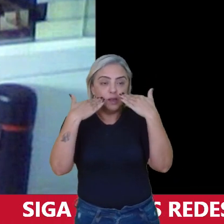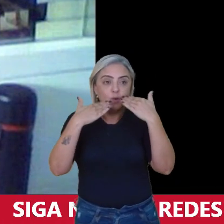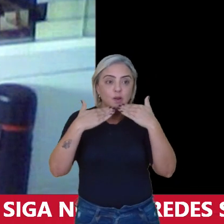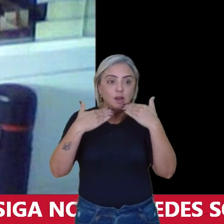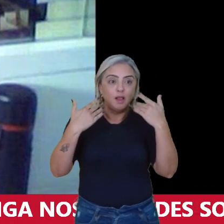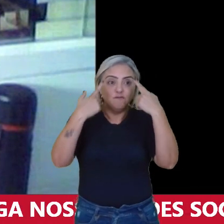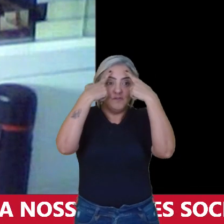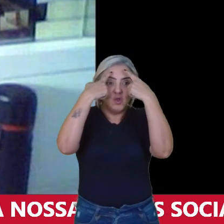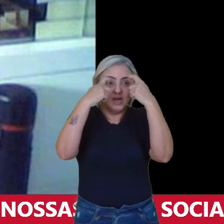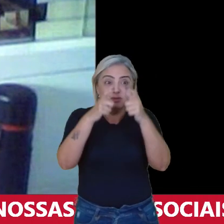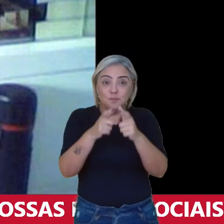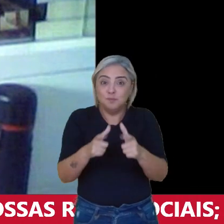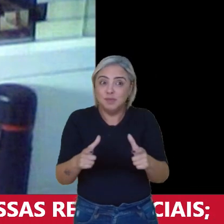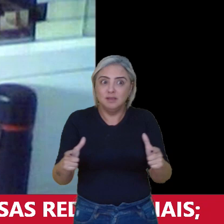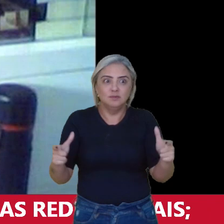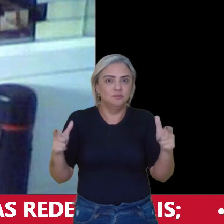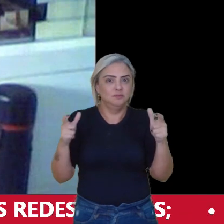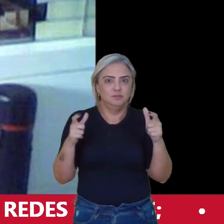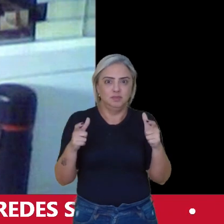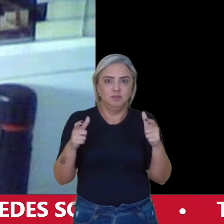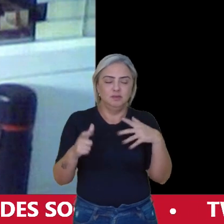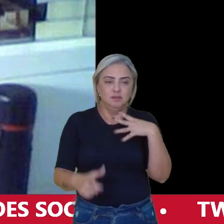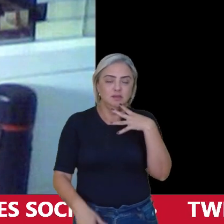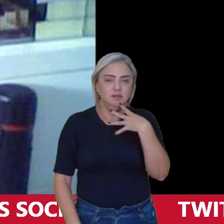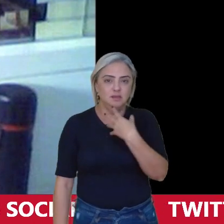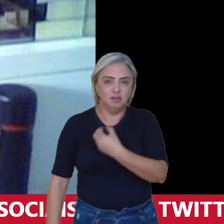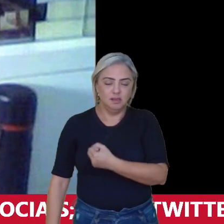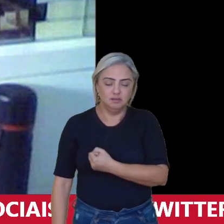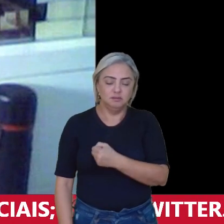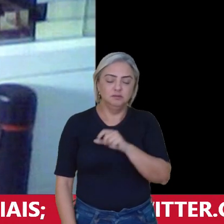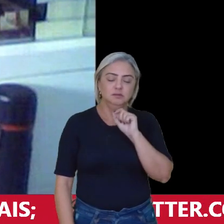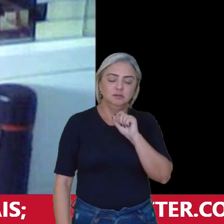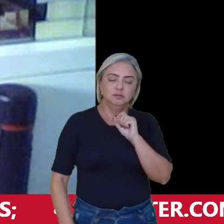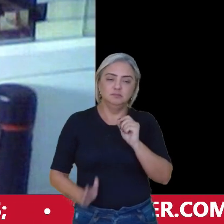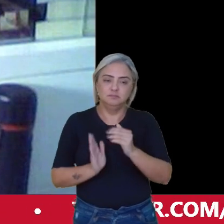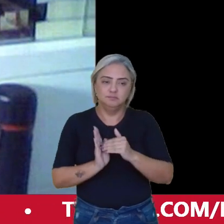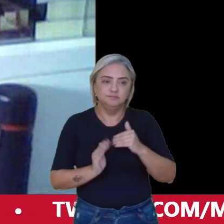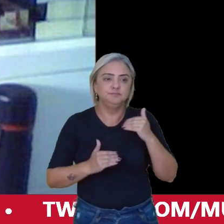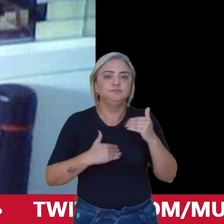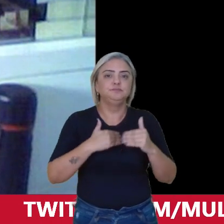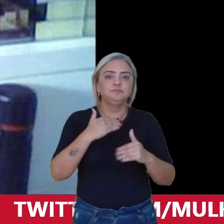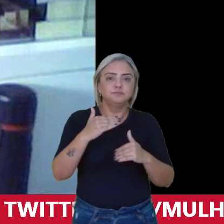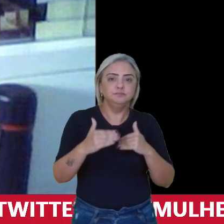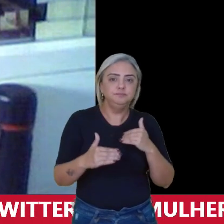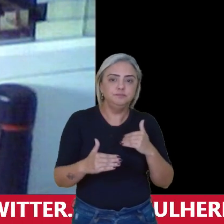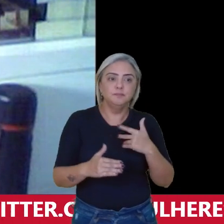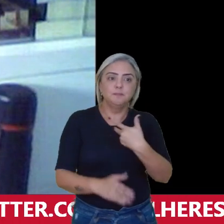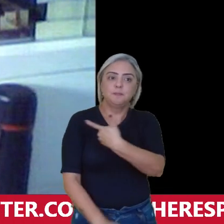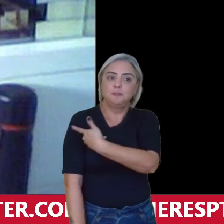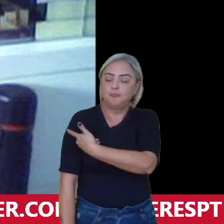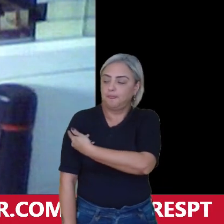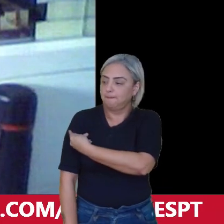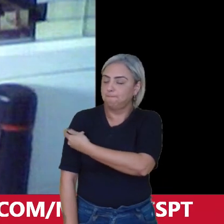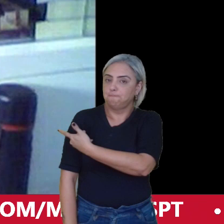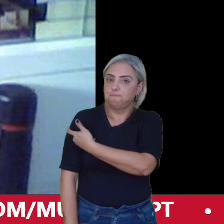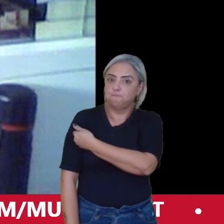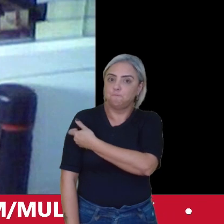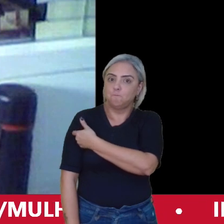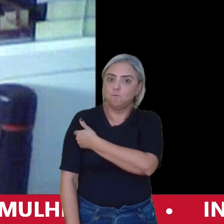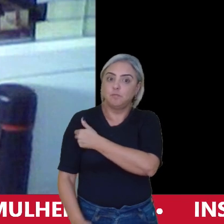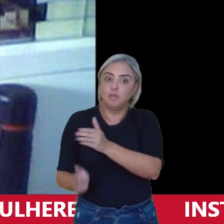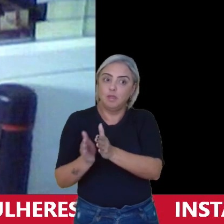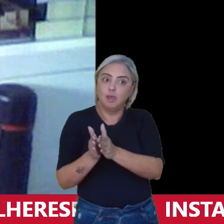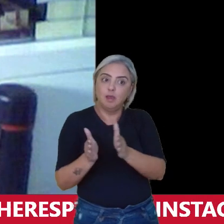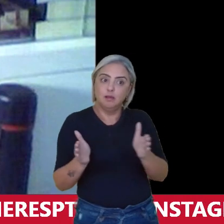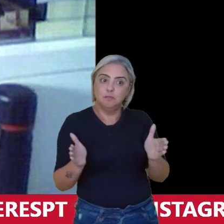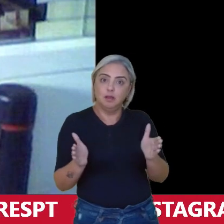da violência. E acho que, na medida em que a vacinação se